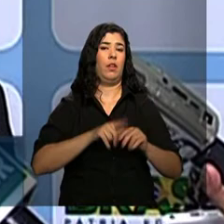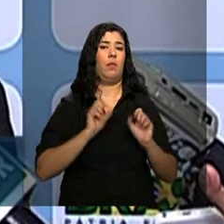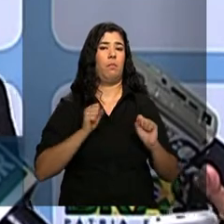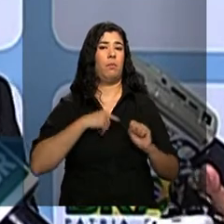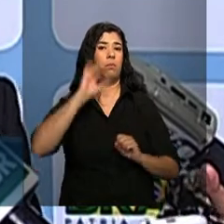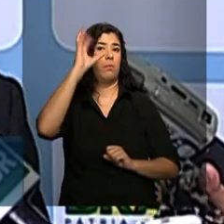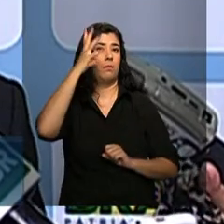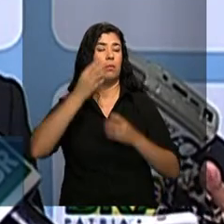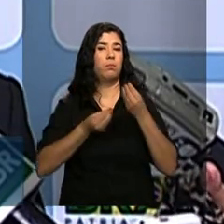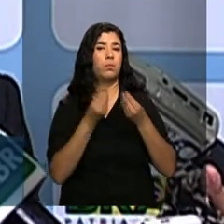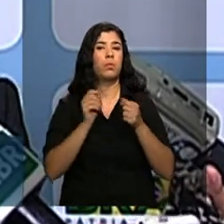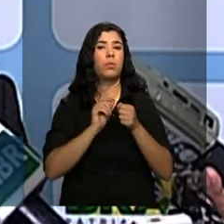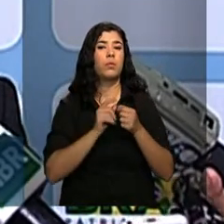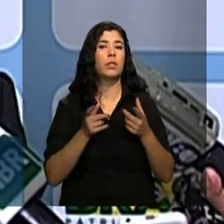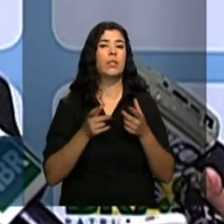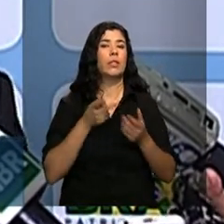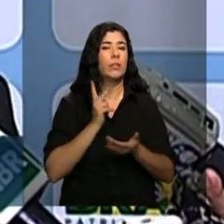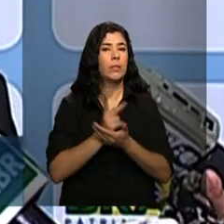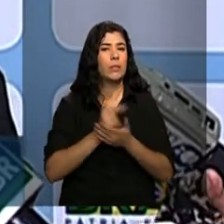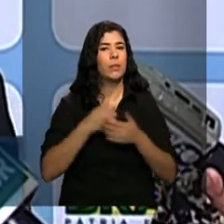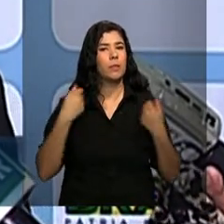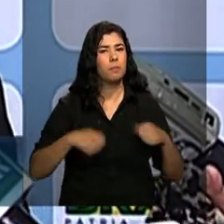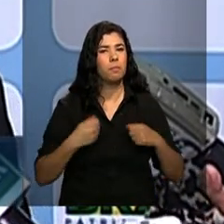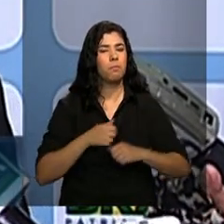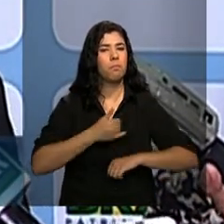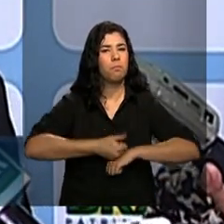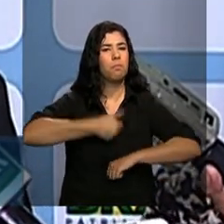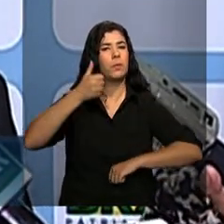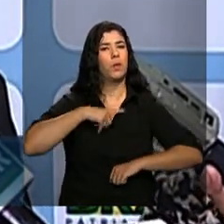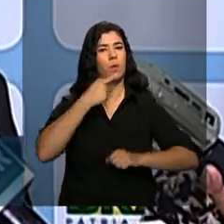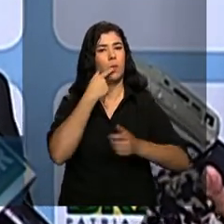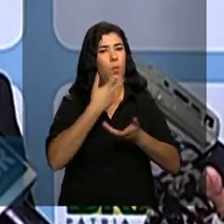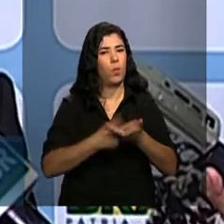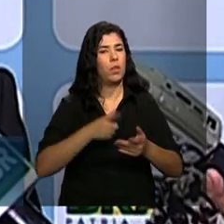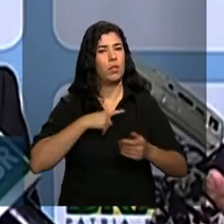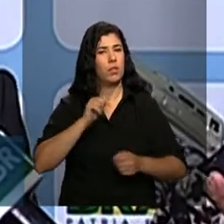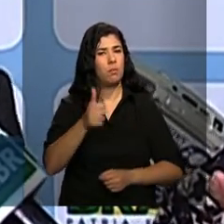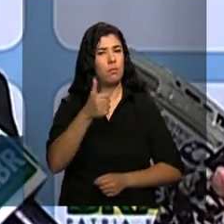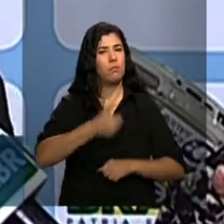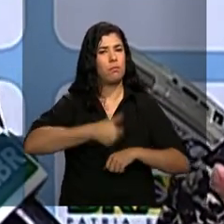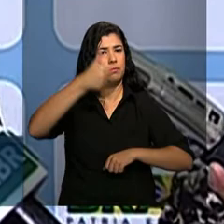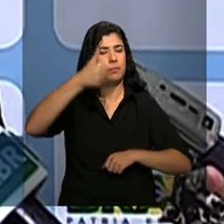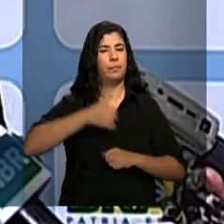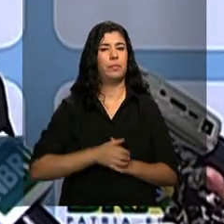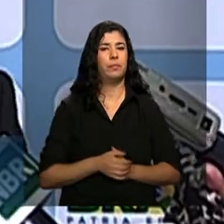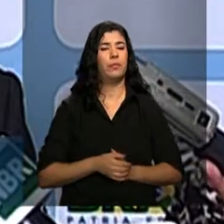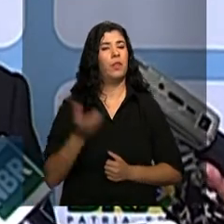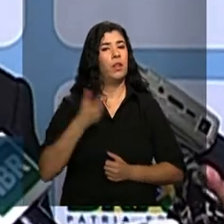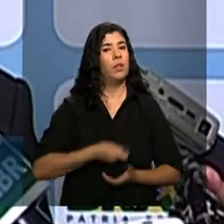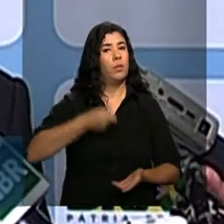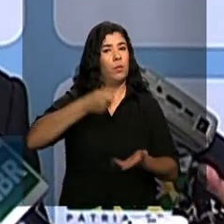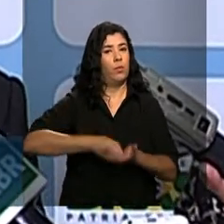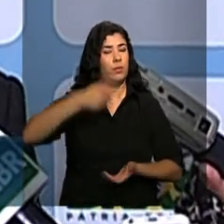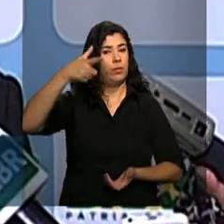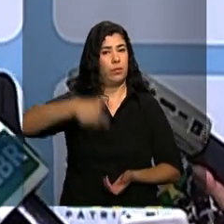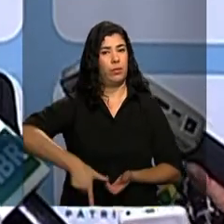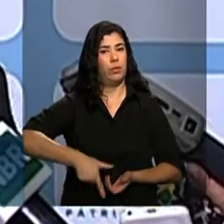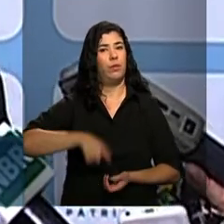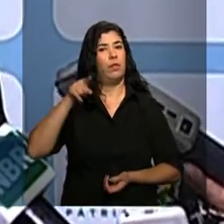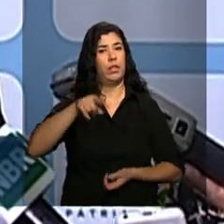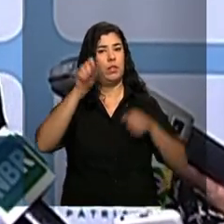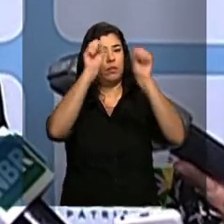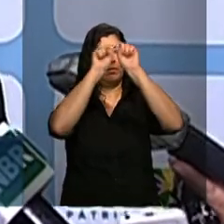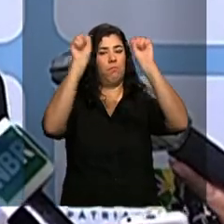Então é nesse sentido que a gente precisa sempre aprimorar para garantir que o sangue seja feito com qualidade. Nós temos, eu quero insistir, um sistema de